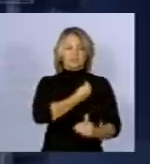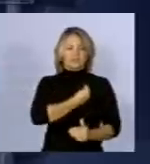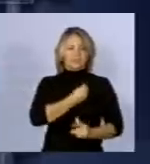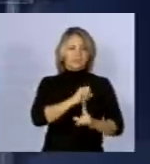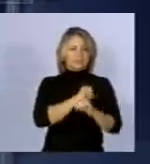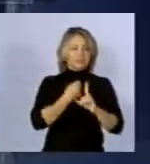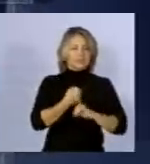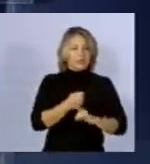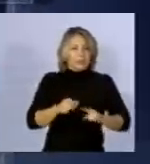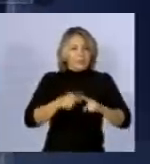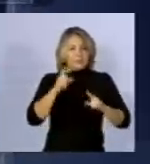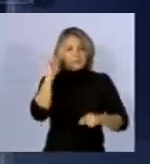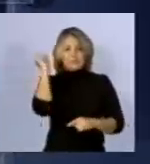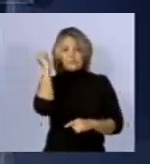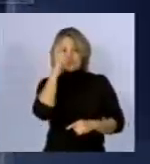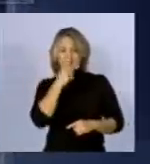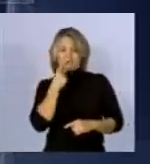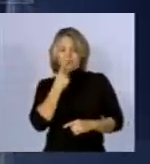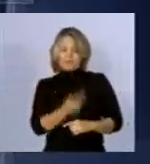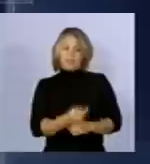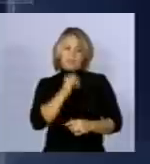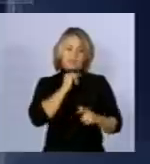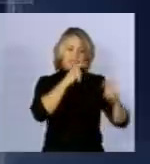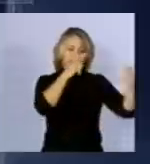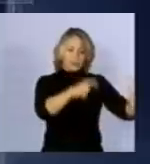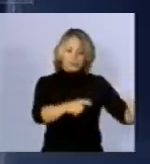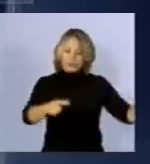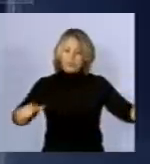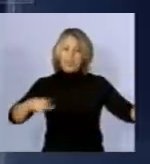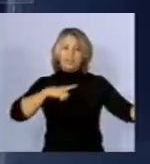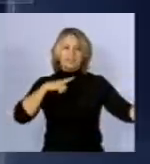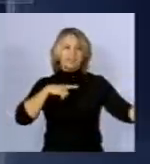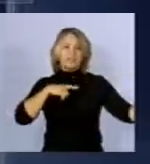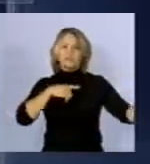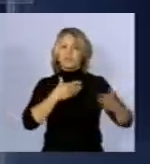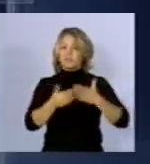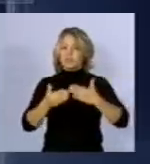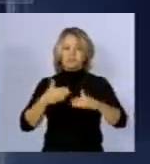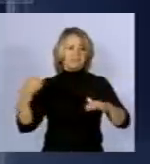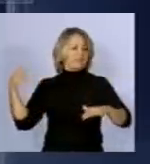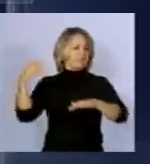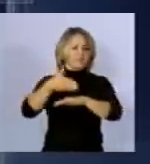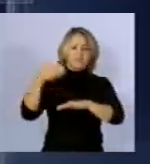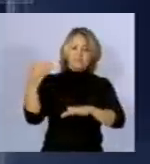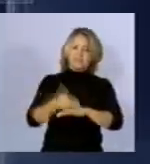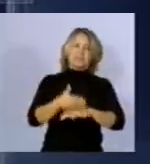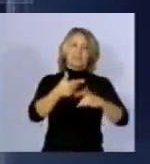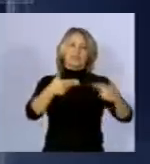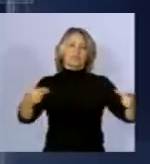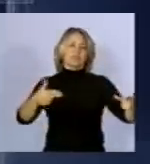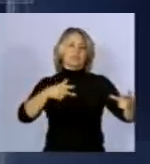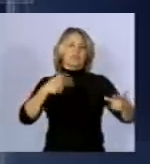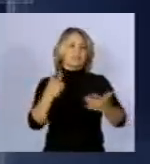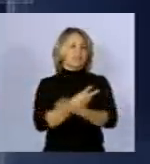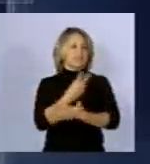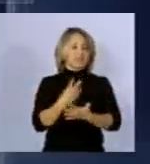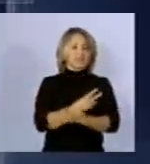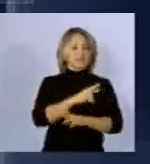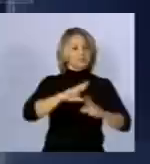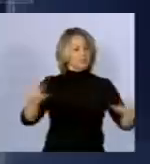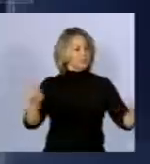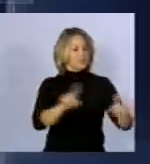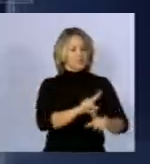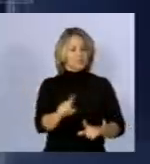dificilmente a gente pode dizer que ali a gente teve qualquer tipo de invasão ou ocupação irregular muito pelo contrário ali